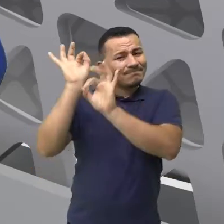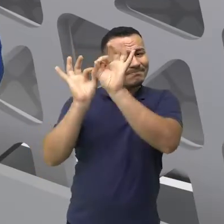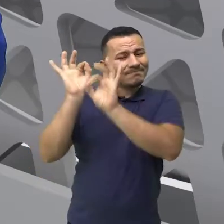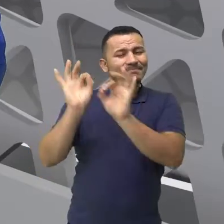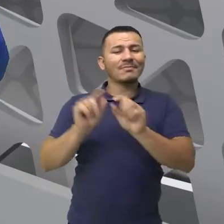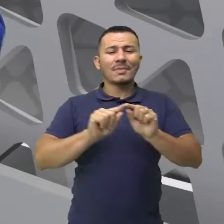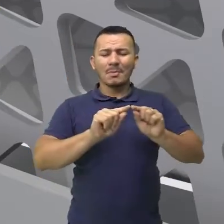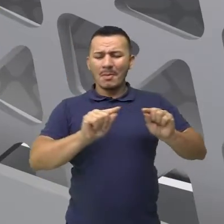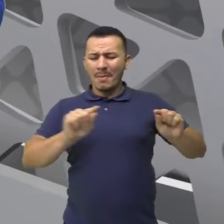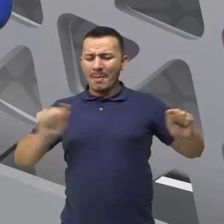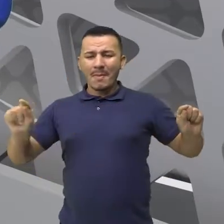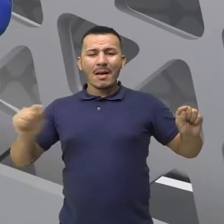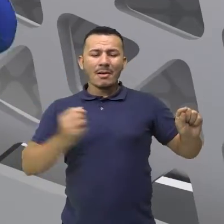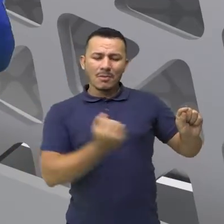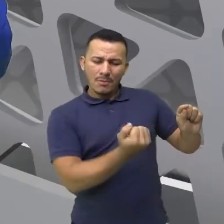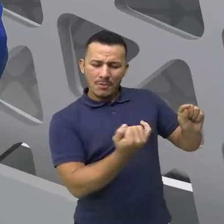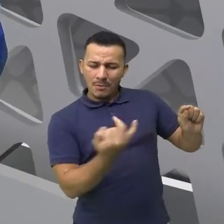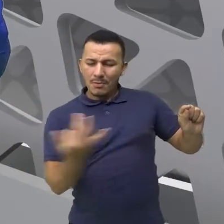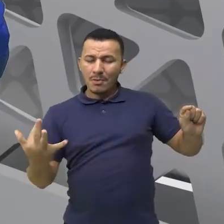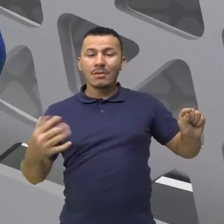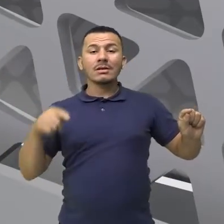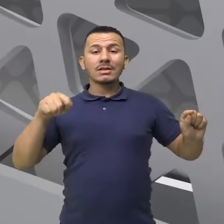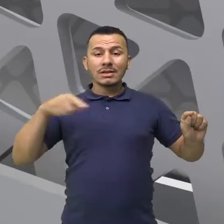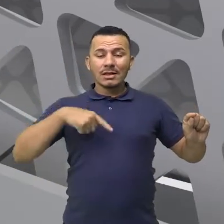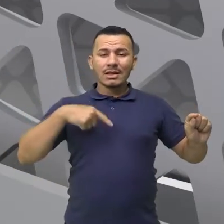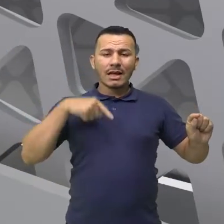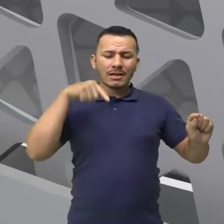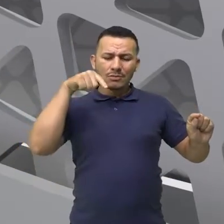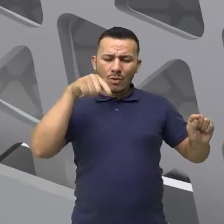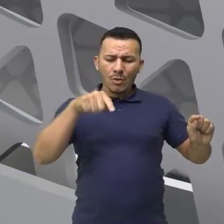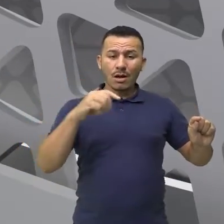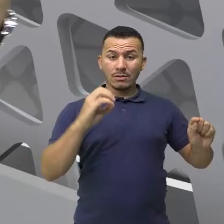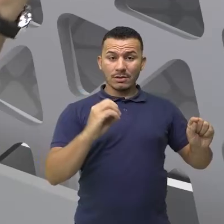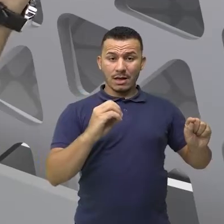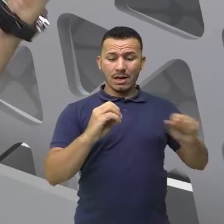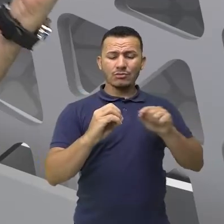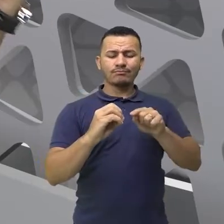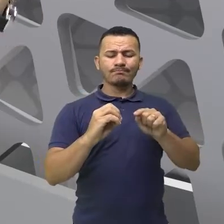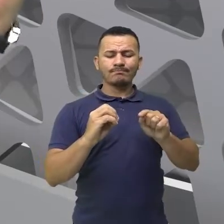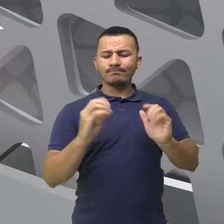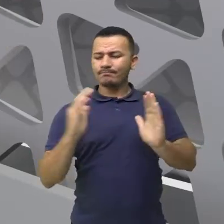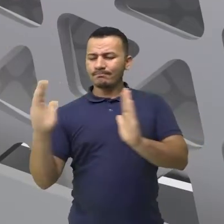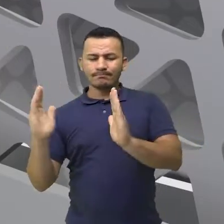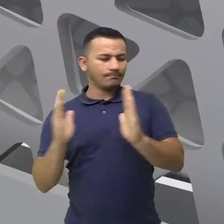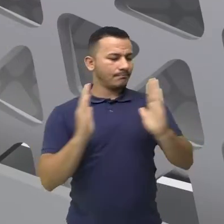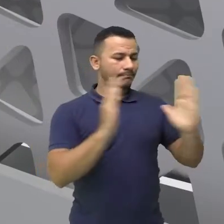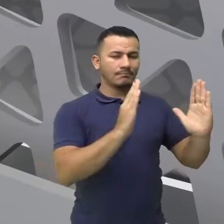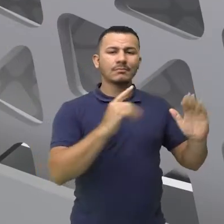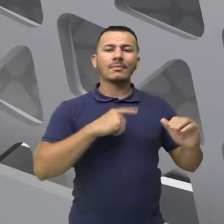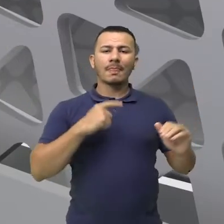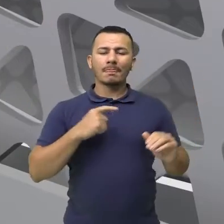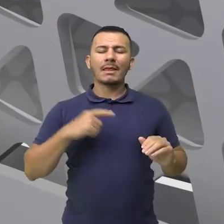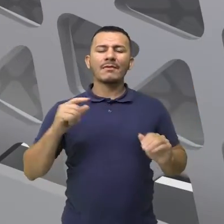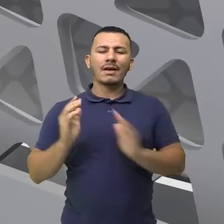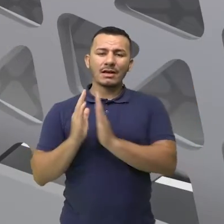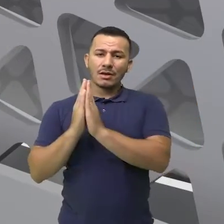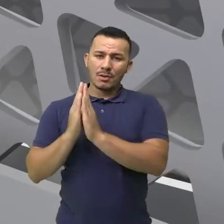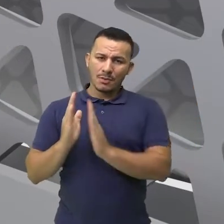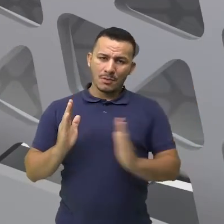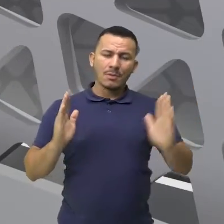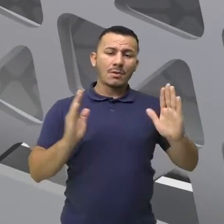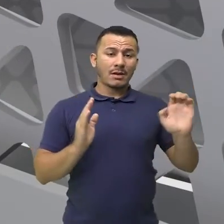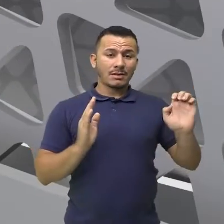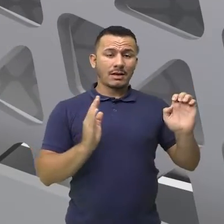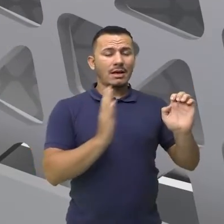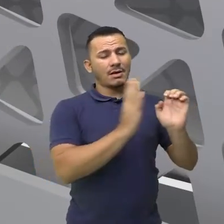reta numérica, né? Quando você está na reta numérica, você coloca a origem e você vem transitando da esquerda